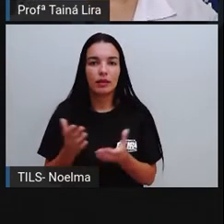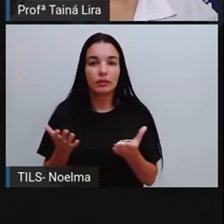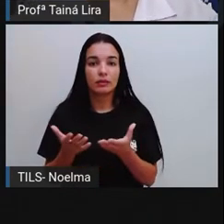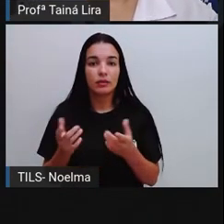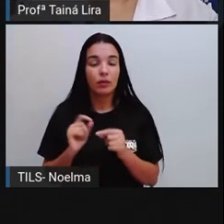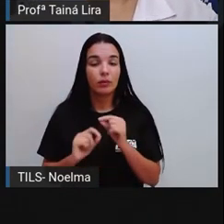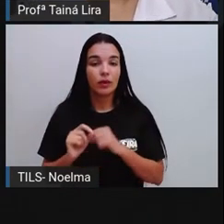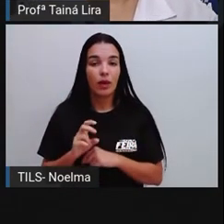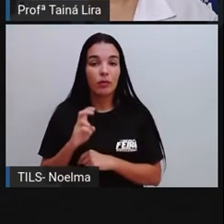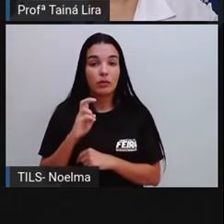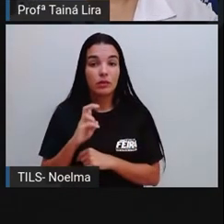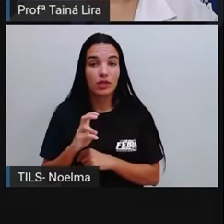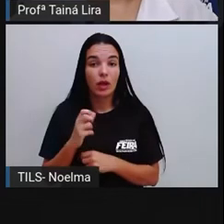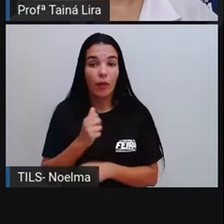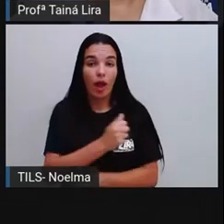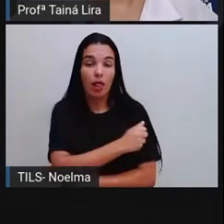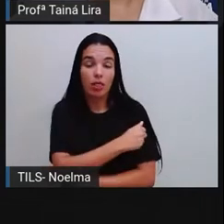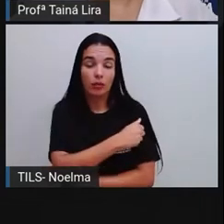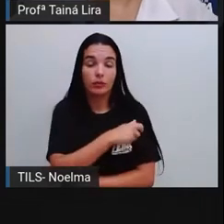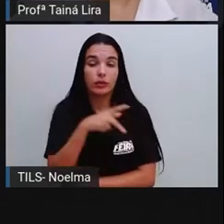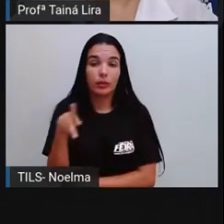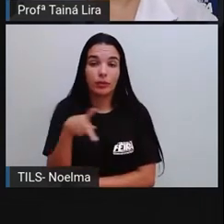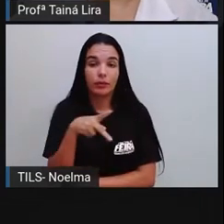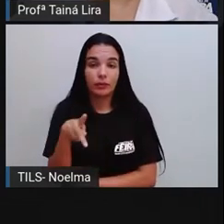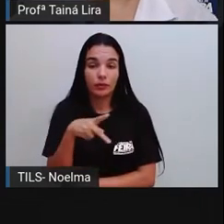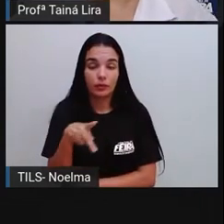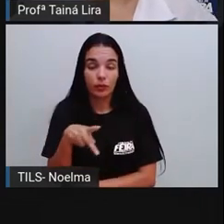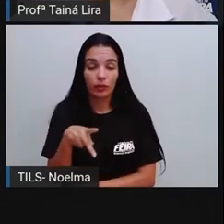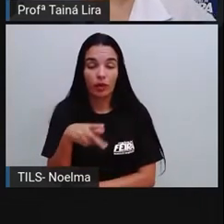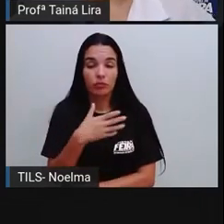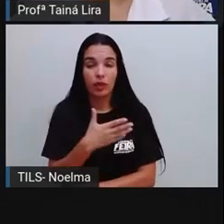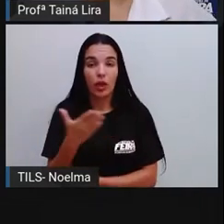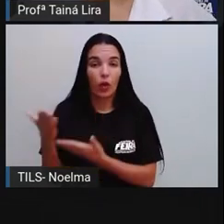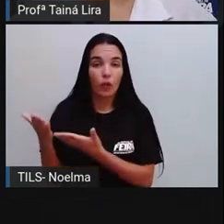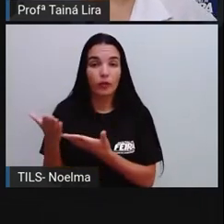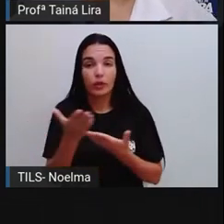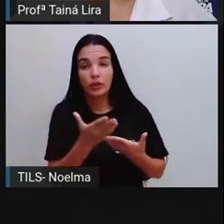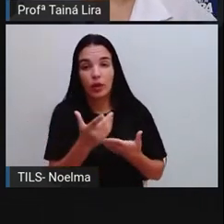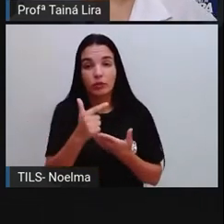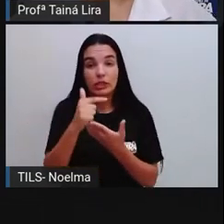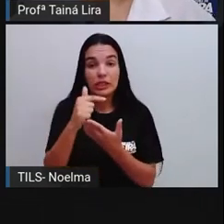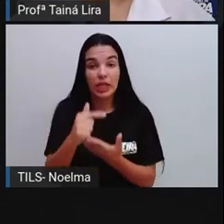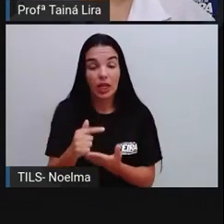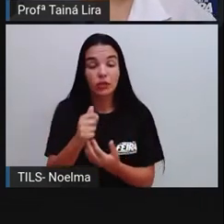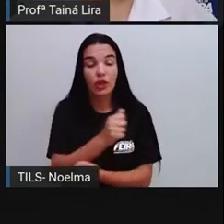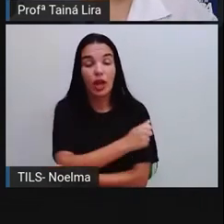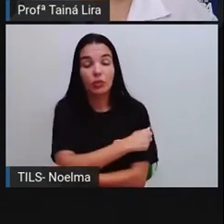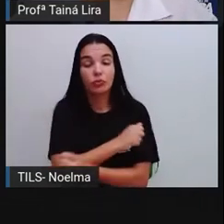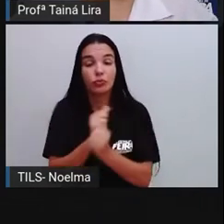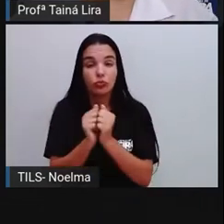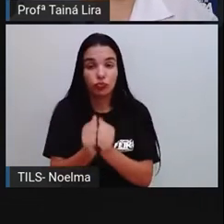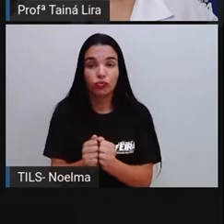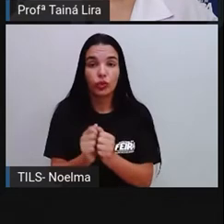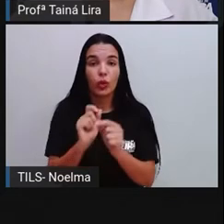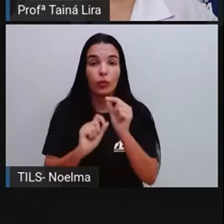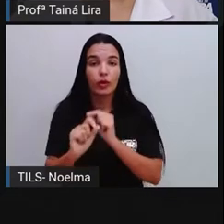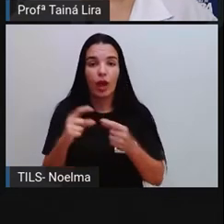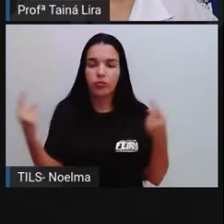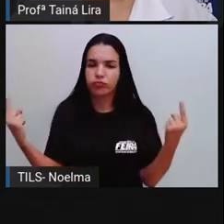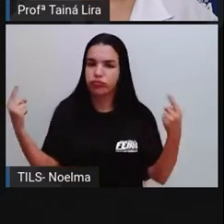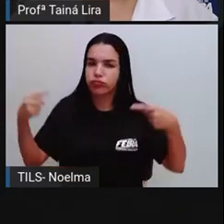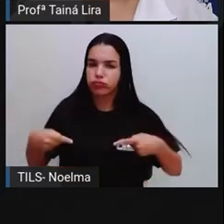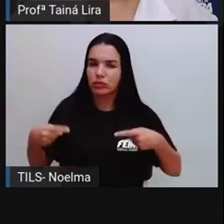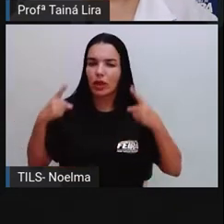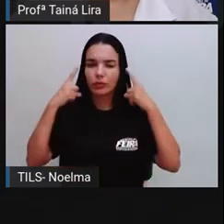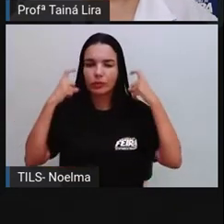5 alunos, né, da ProTainá convidarão mais 7 alunos para produzir sons com corpo. Será uma batalha de